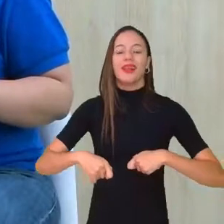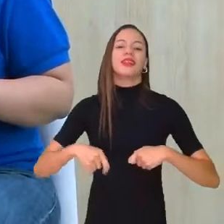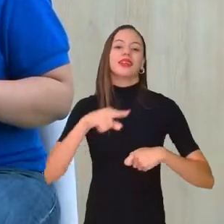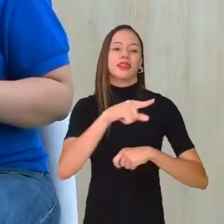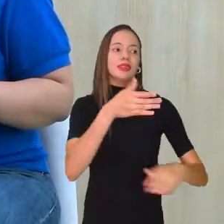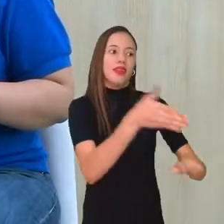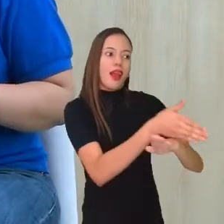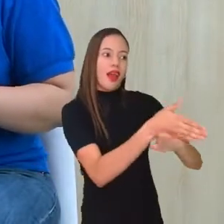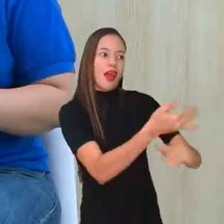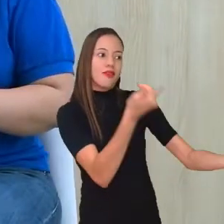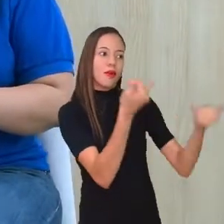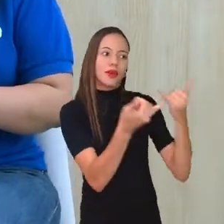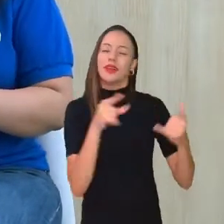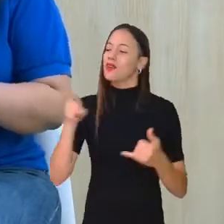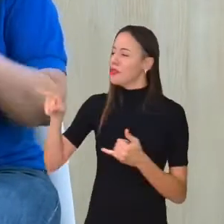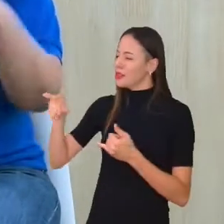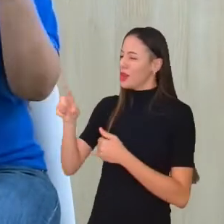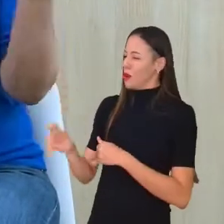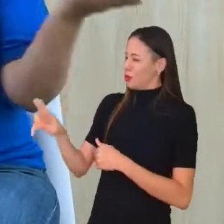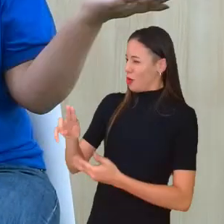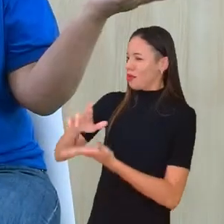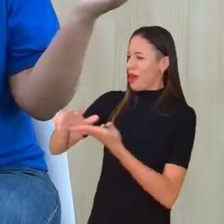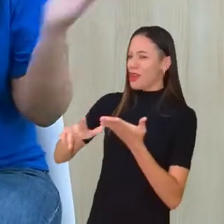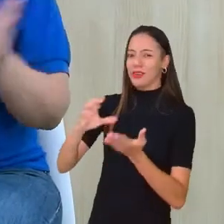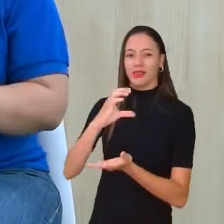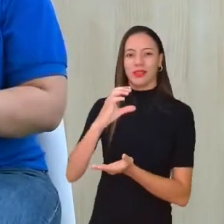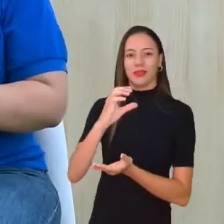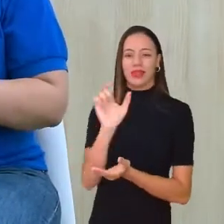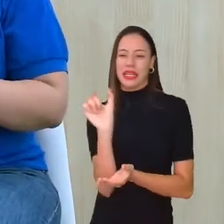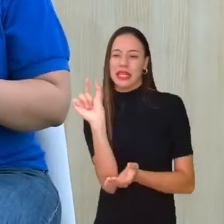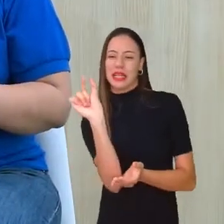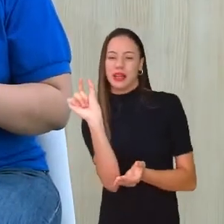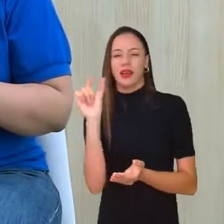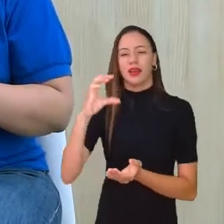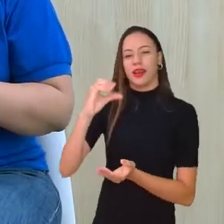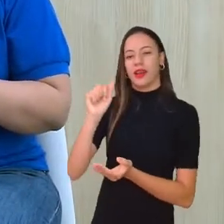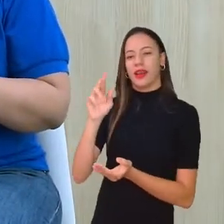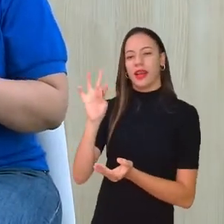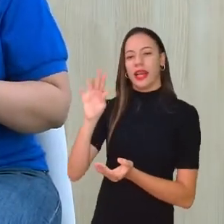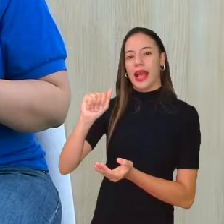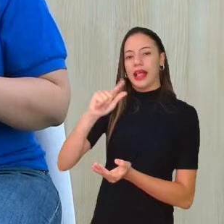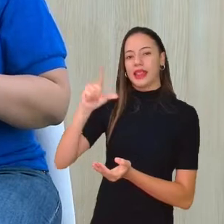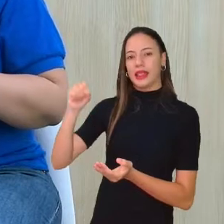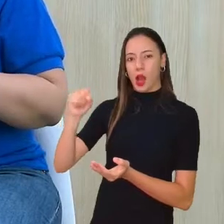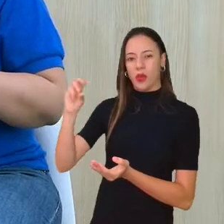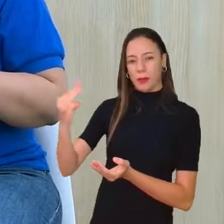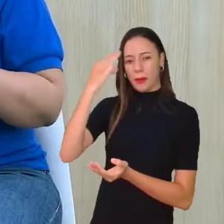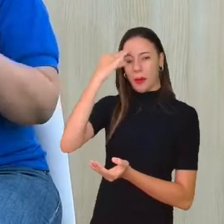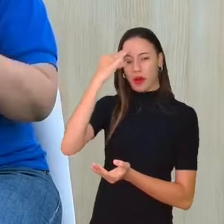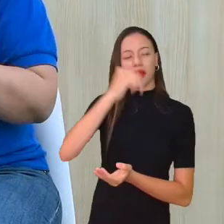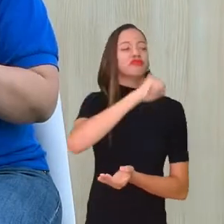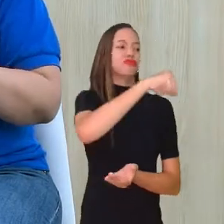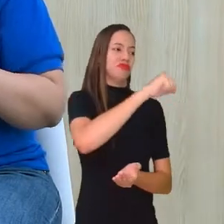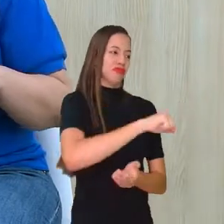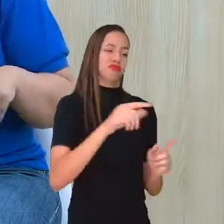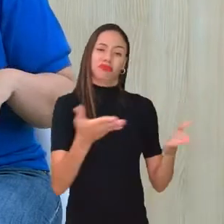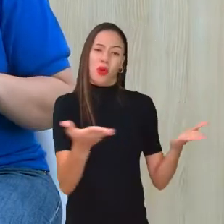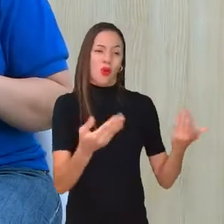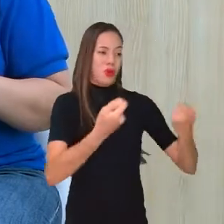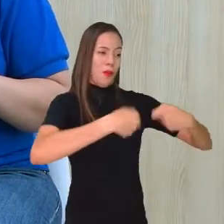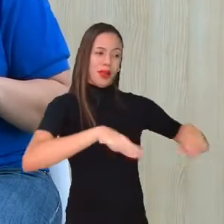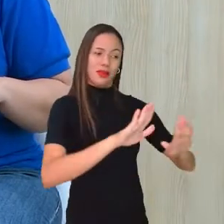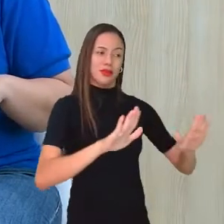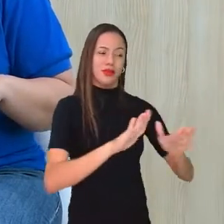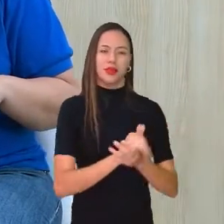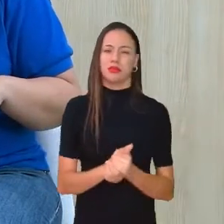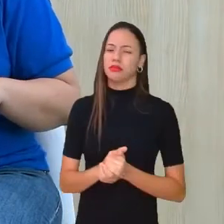algum momento? Em várias vezes, né? A gente não precisa tanto hoje, né? Hoje em dia não tem mais isso, né, Tiago? Exatamente. Então você percebe, né? Acho que ficou